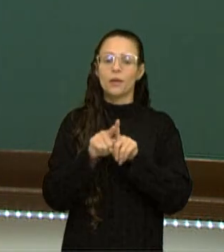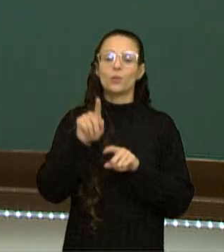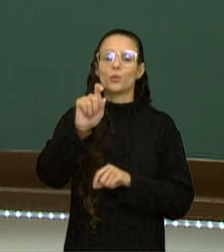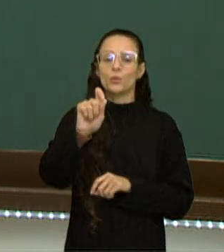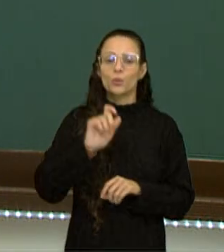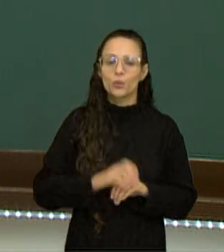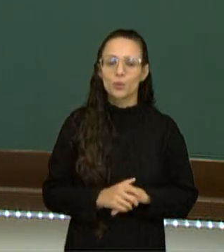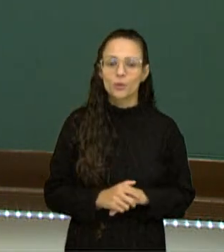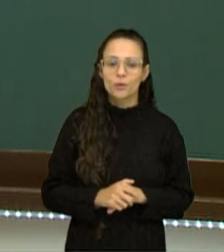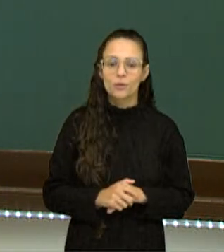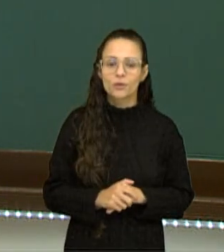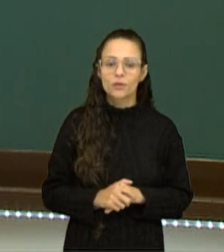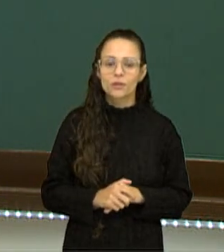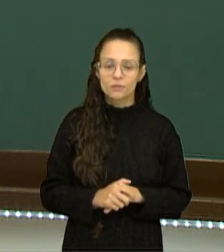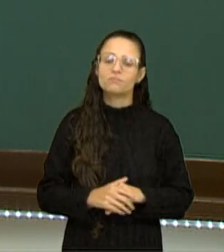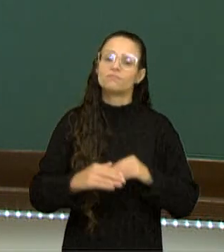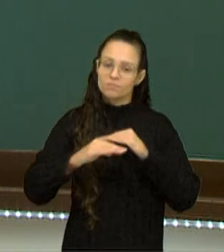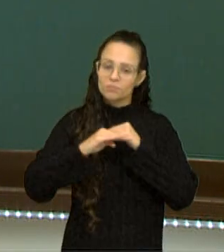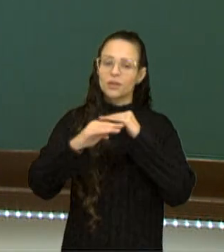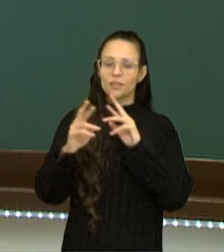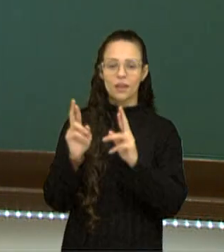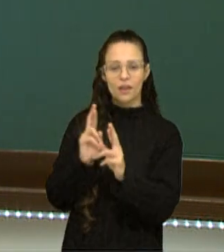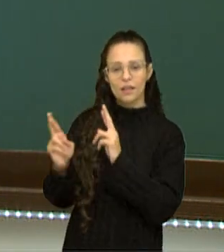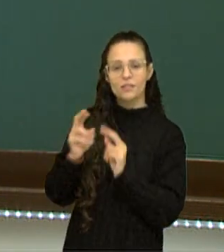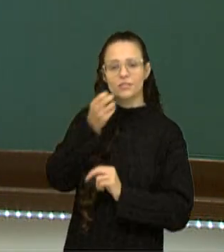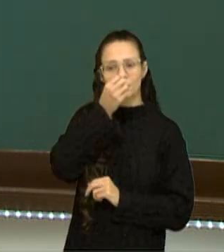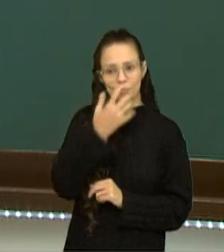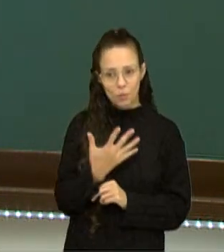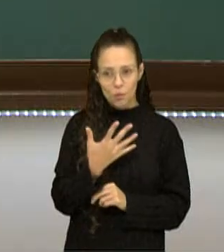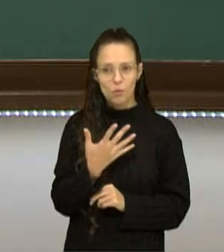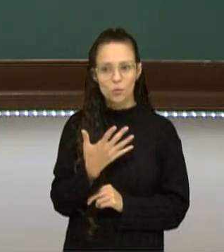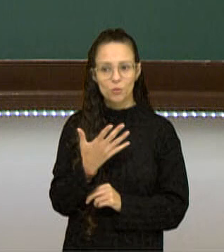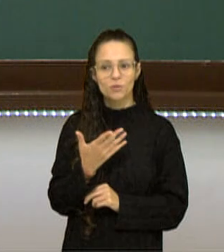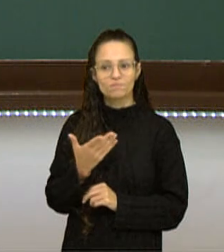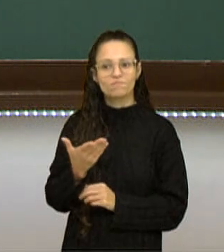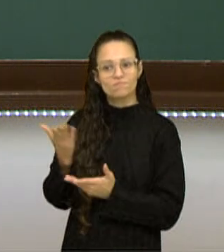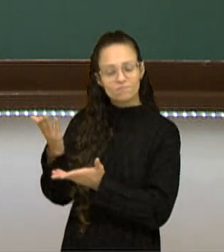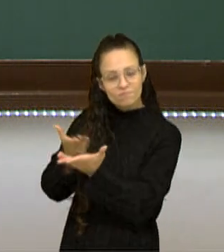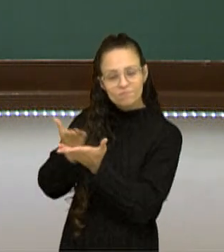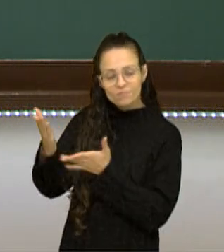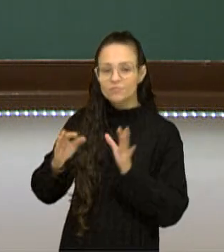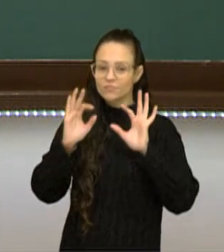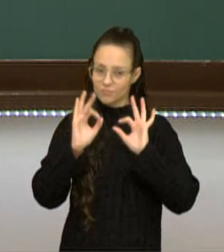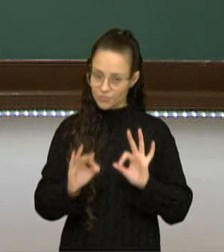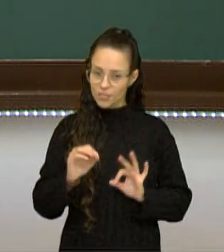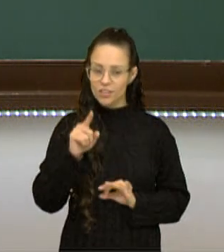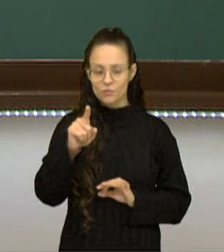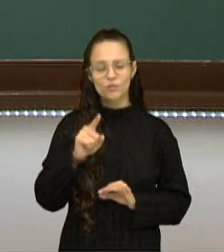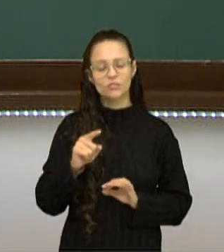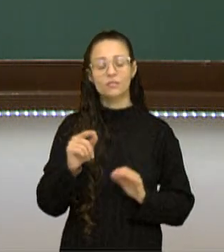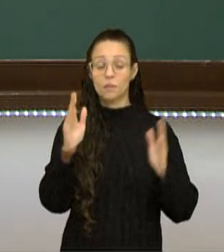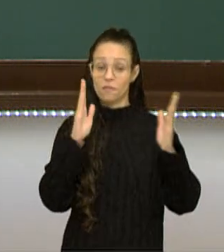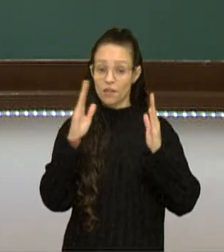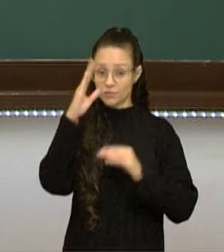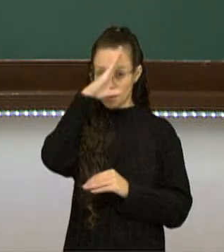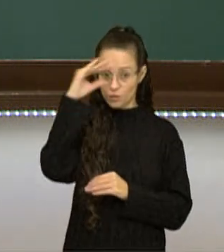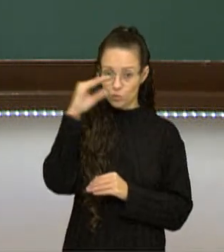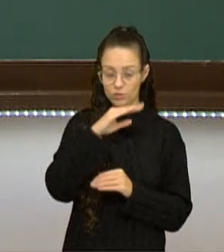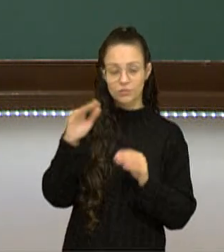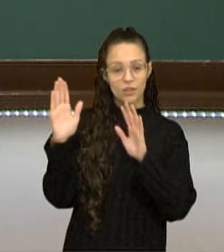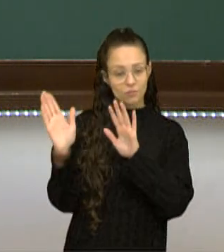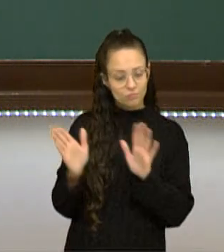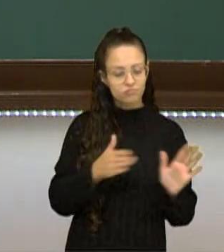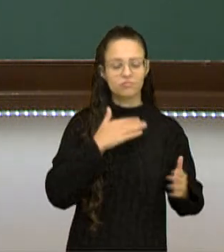né, manter essa relação boa aí. Com certeza você vai passar pela adolescência aí muito